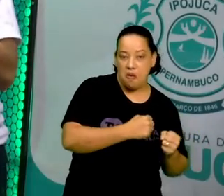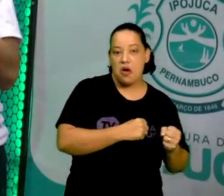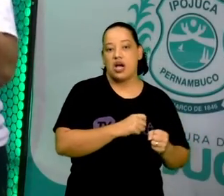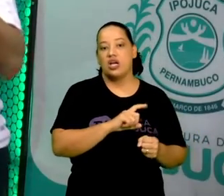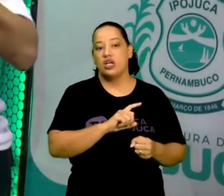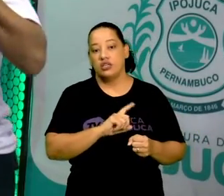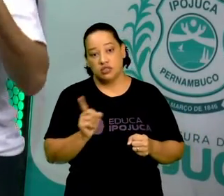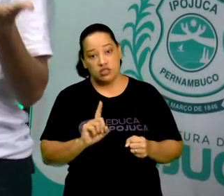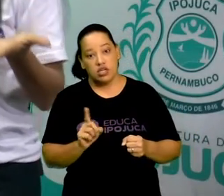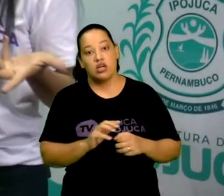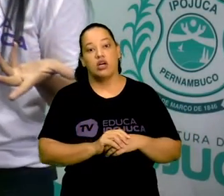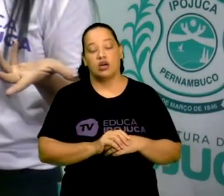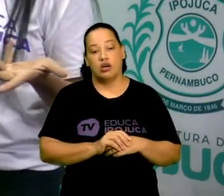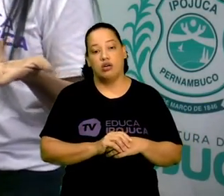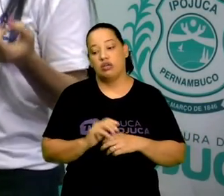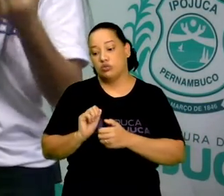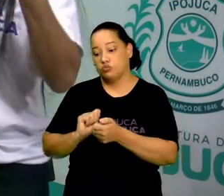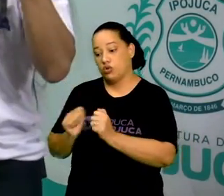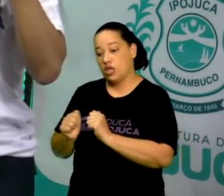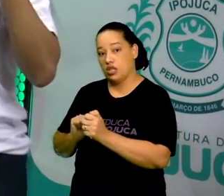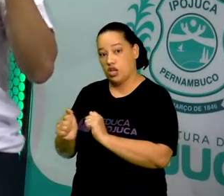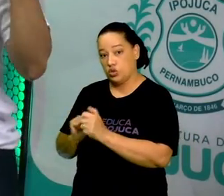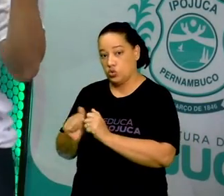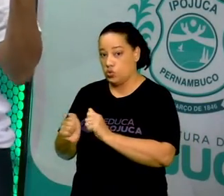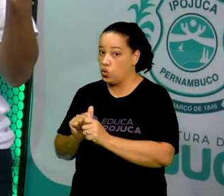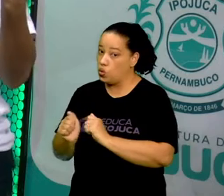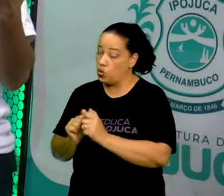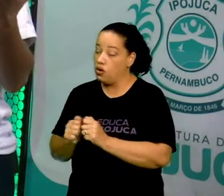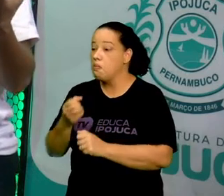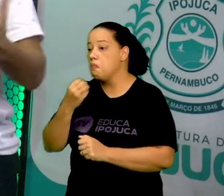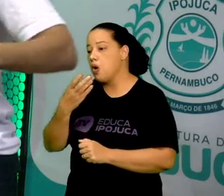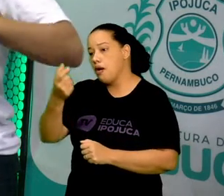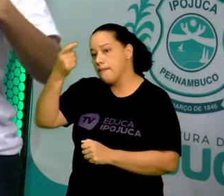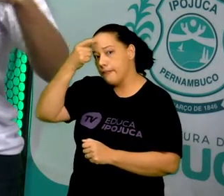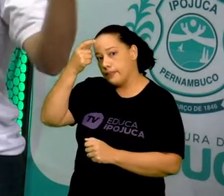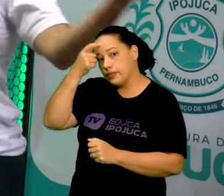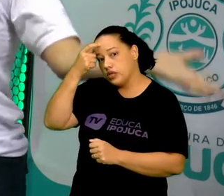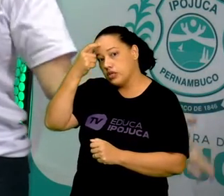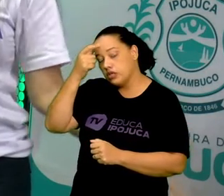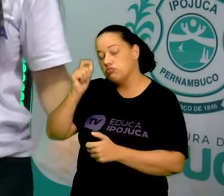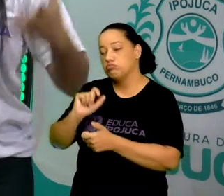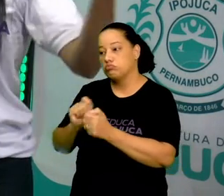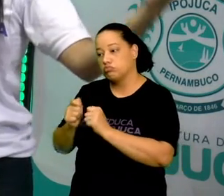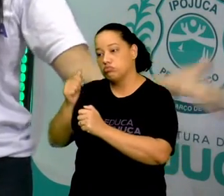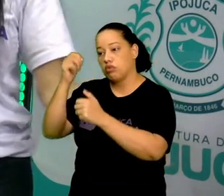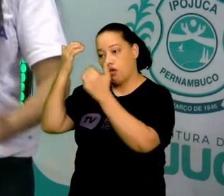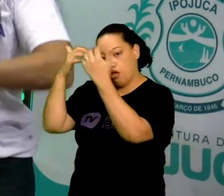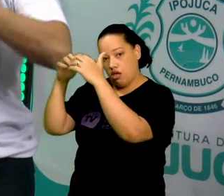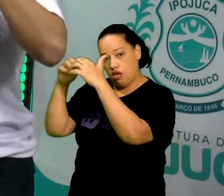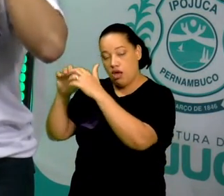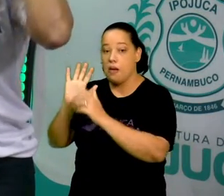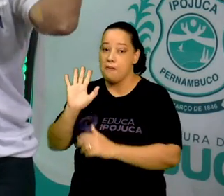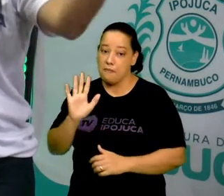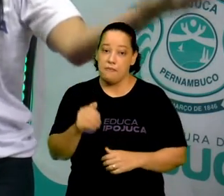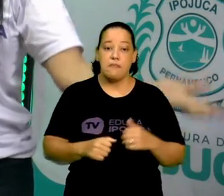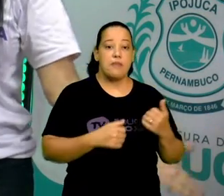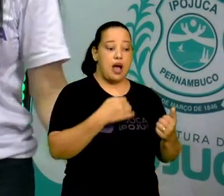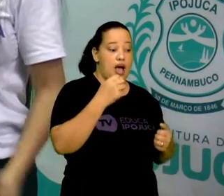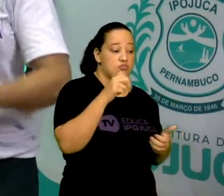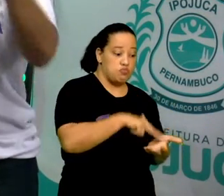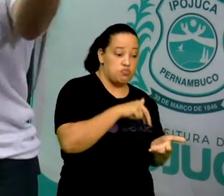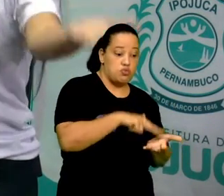atuais são esses de eletrônico que ele é bom que vai trabalhar mestre mas quanto mais você pula você corre você